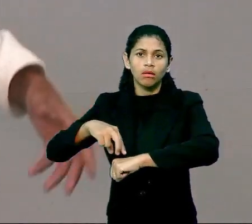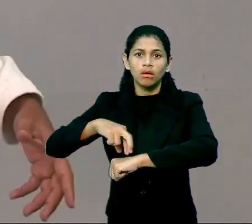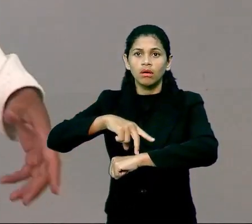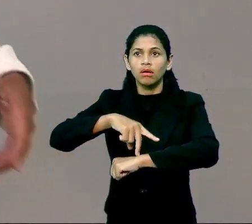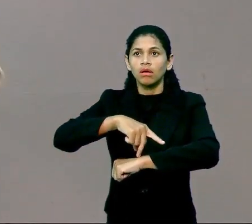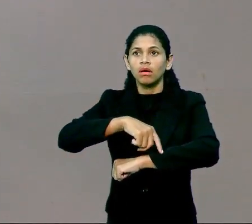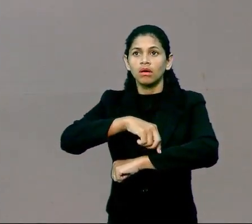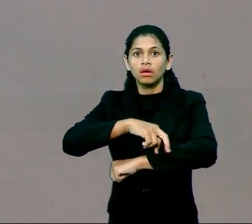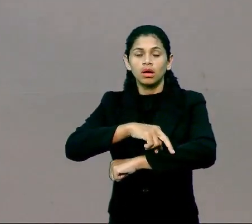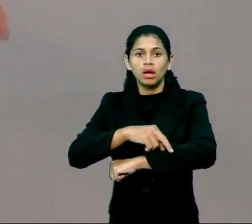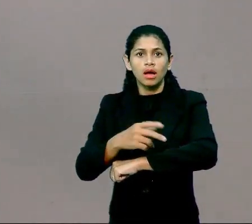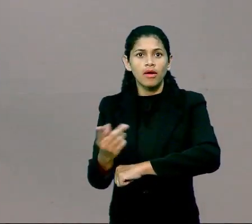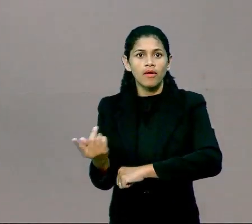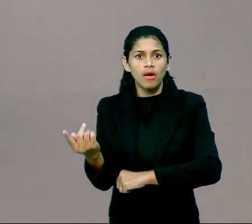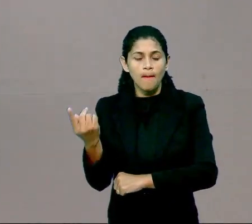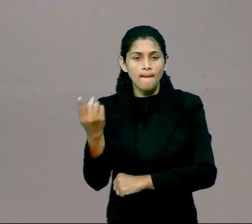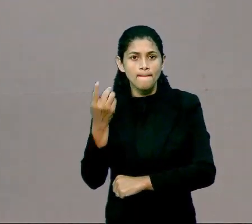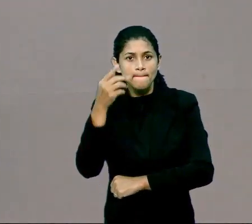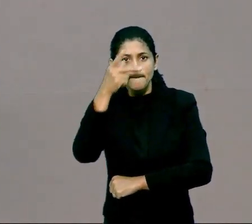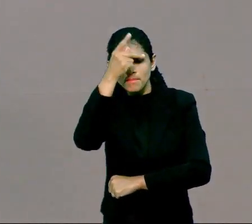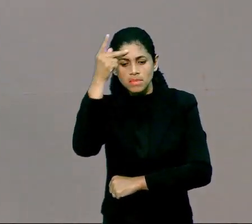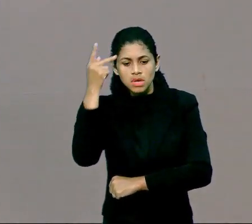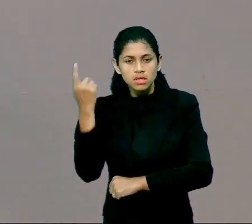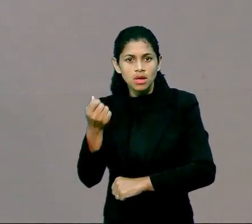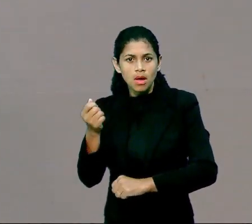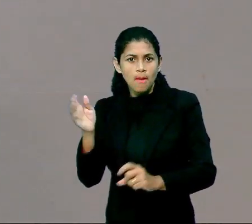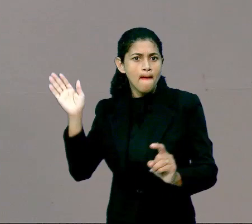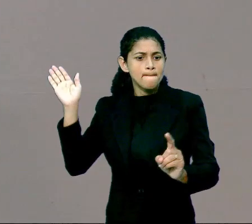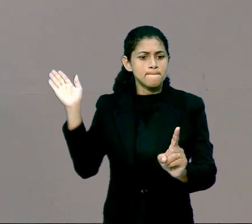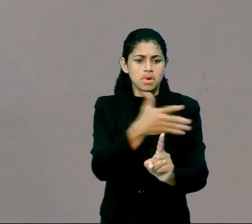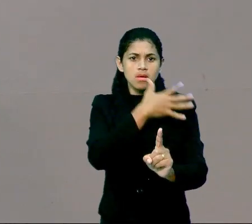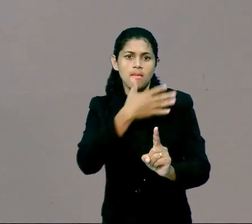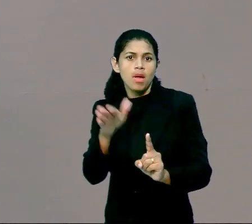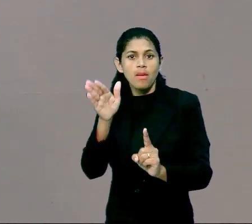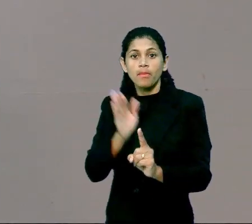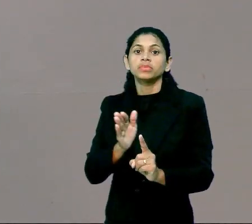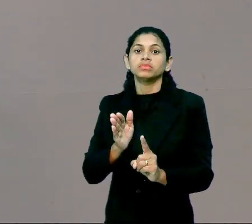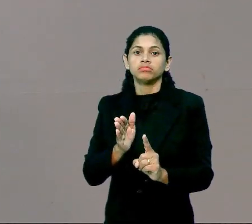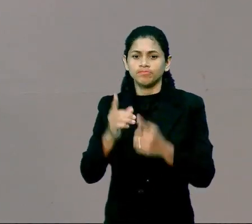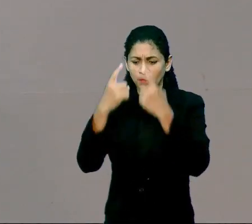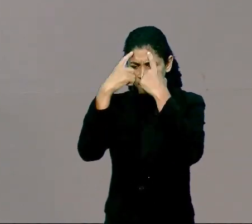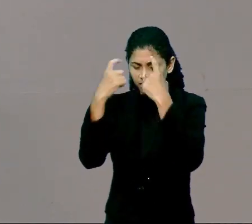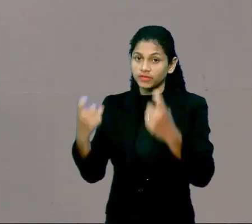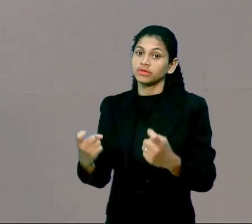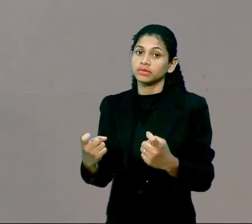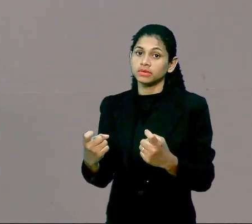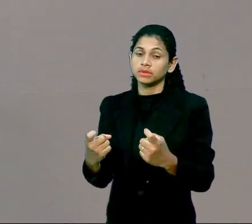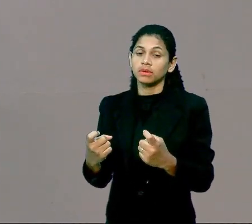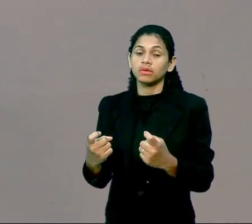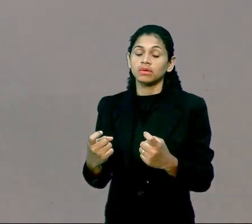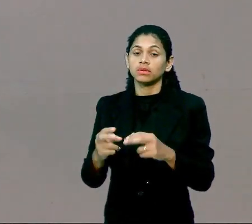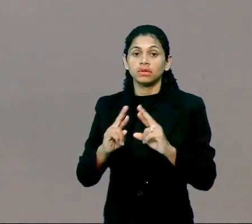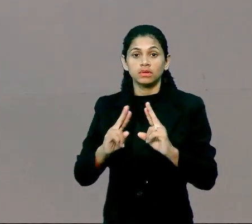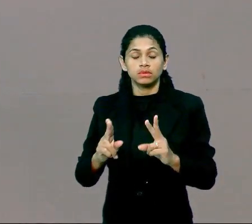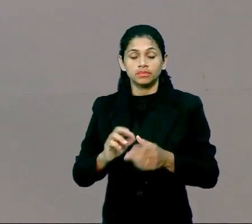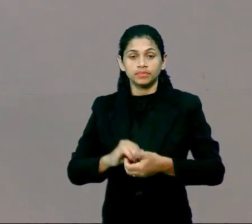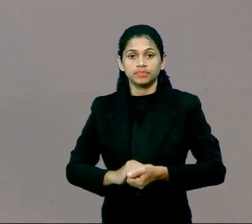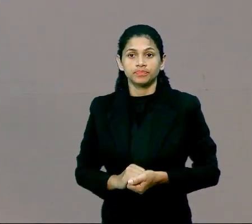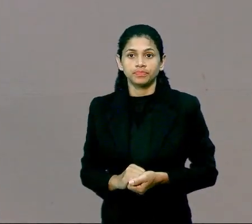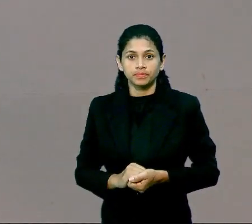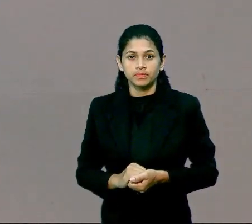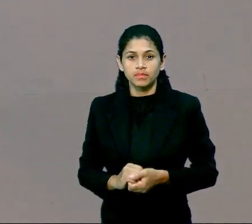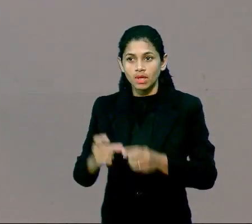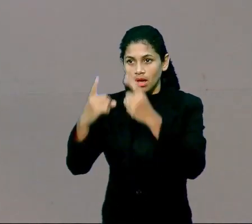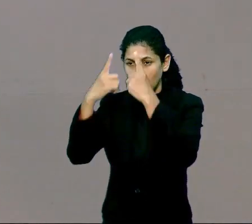lâmpada e abarcar na cara do outro, e aí é diferente. A própria violência das torcidas nas quadras,